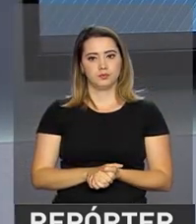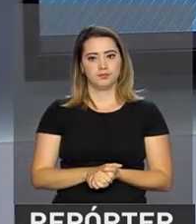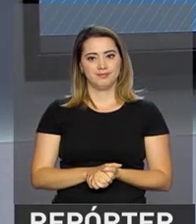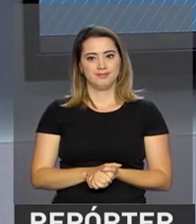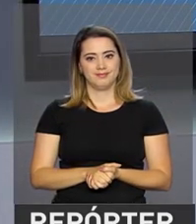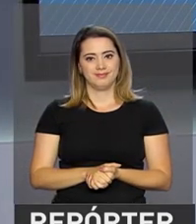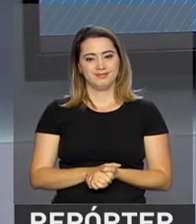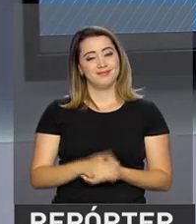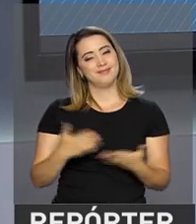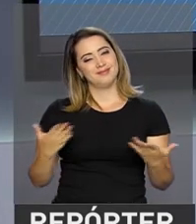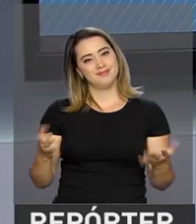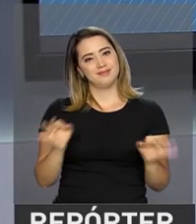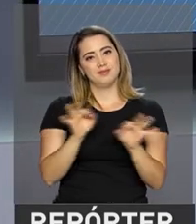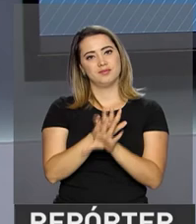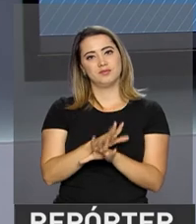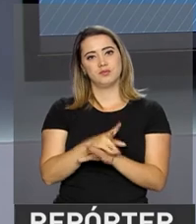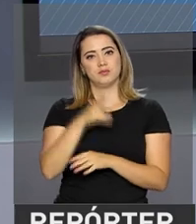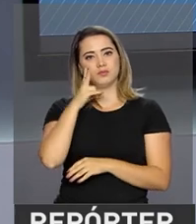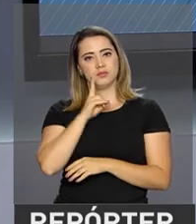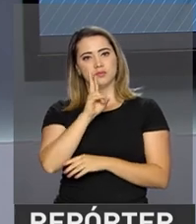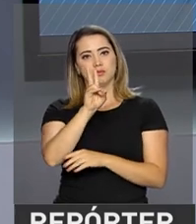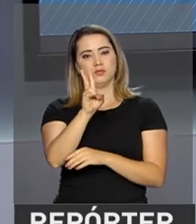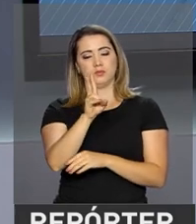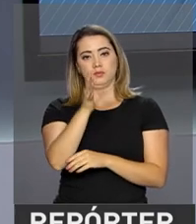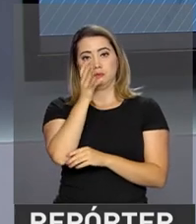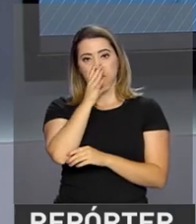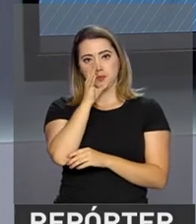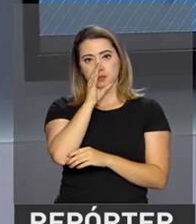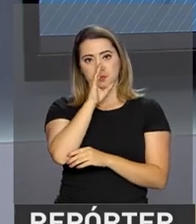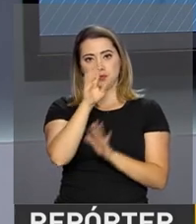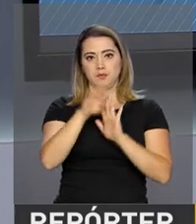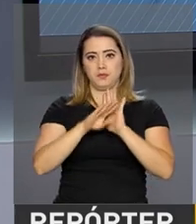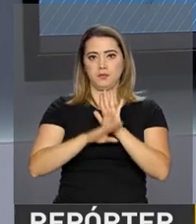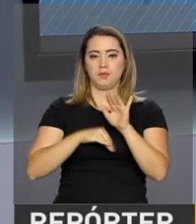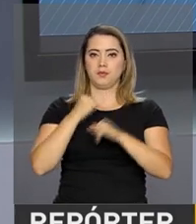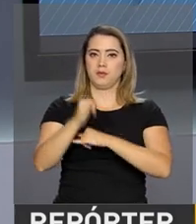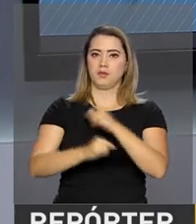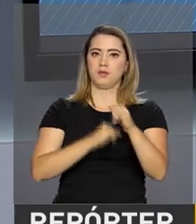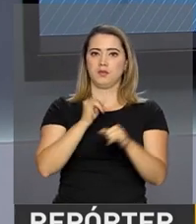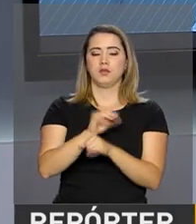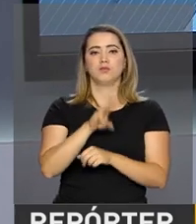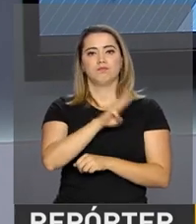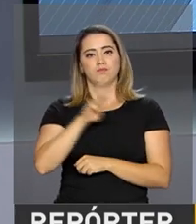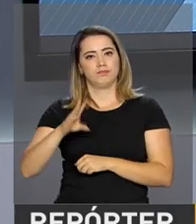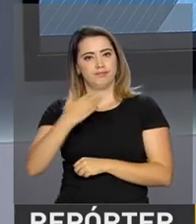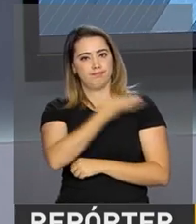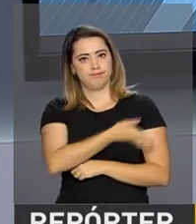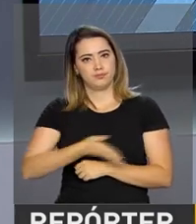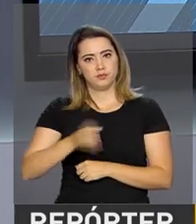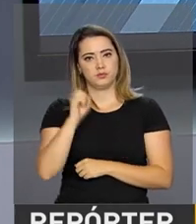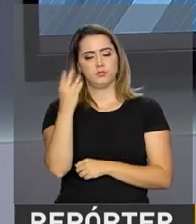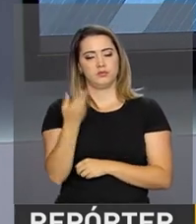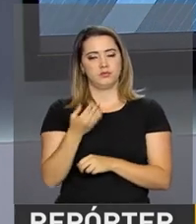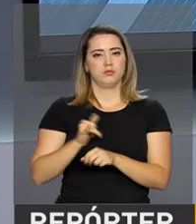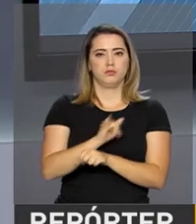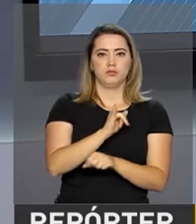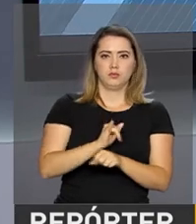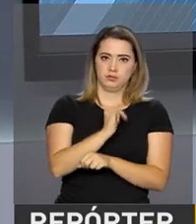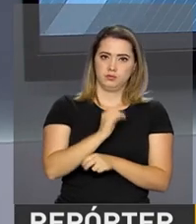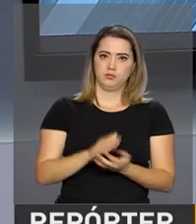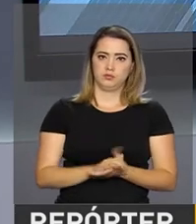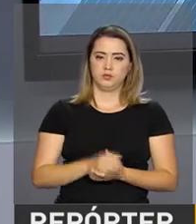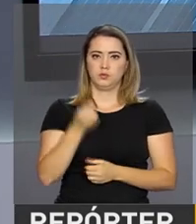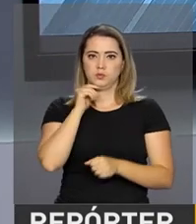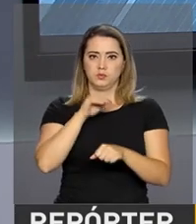e nós ficamos por aqui você pode acompanhar a nossa programação pela internet no site da nbr ou em nosso canal no youtube